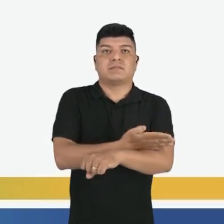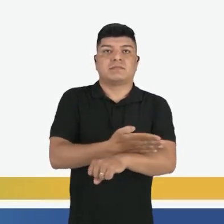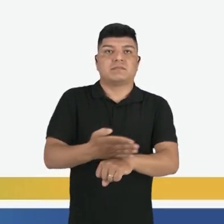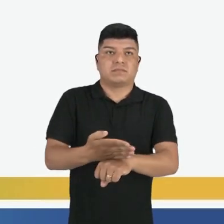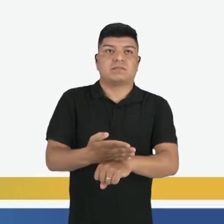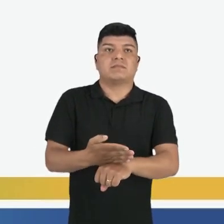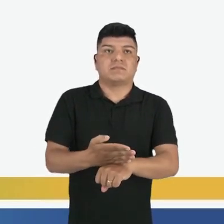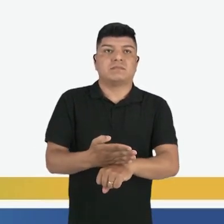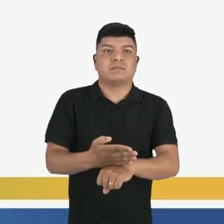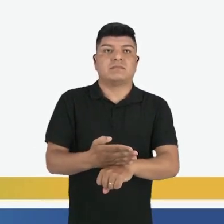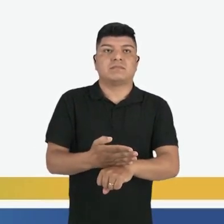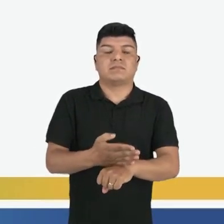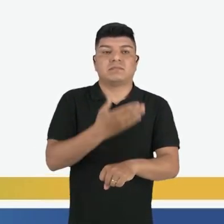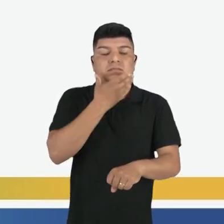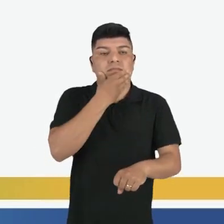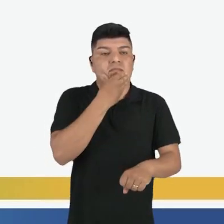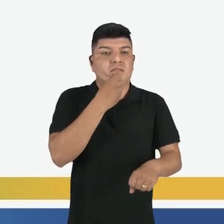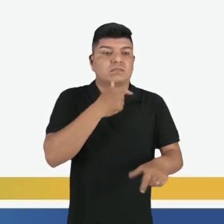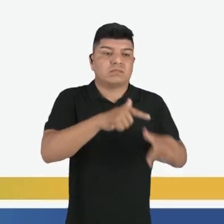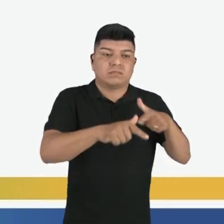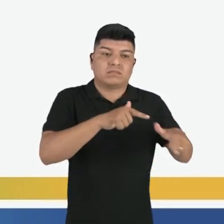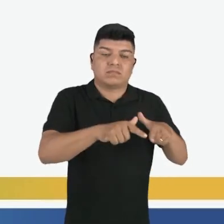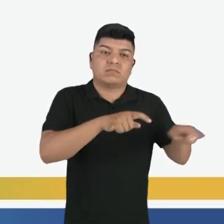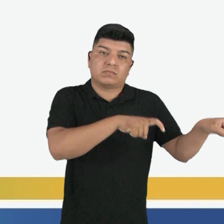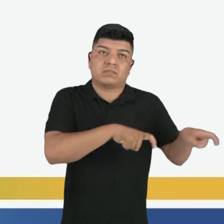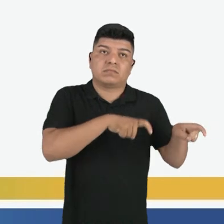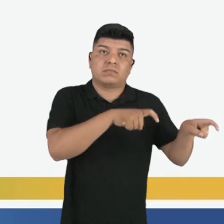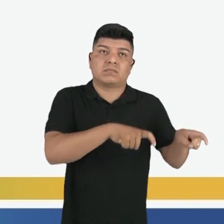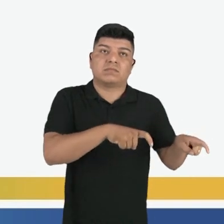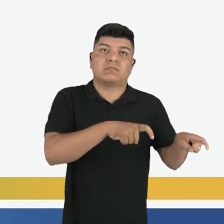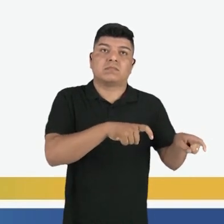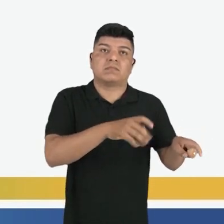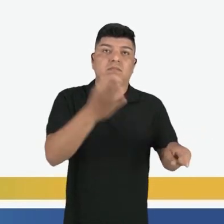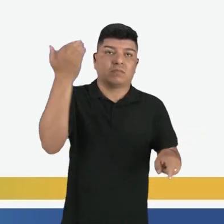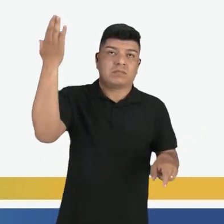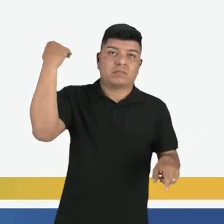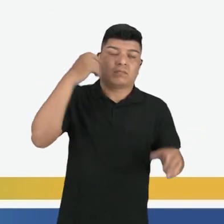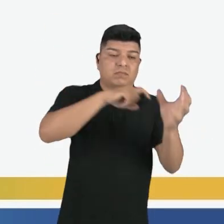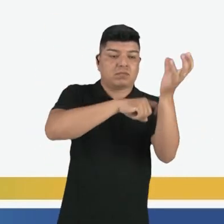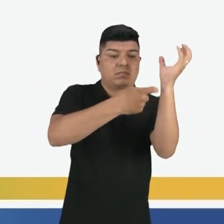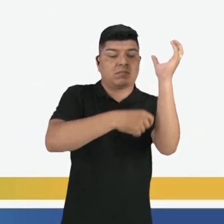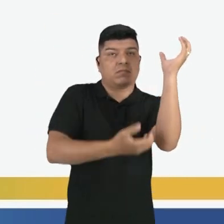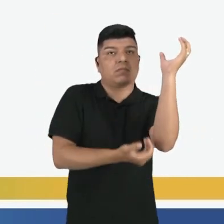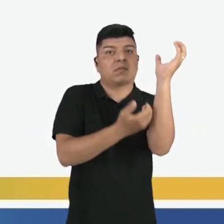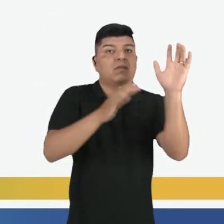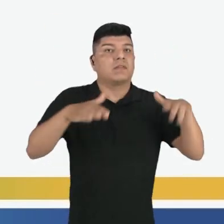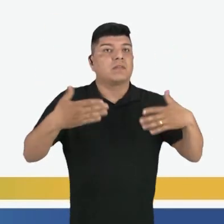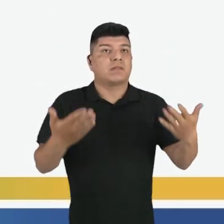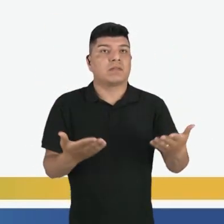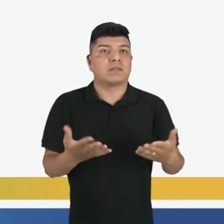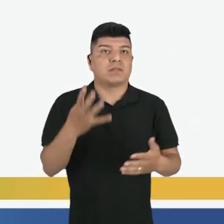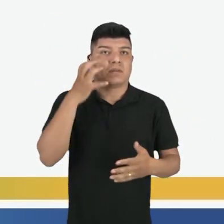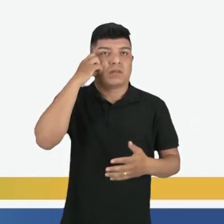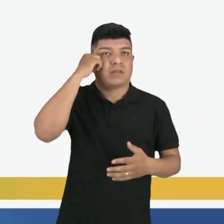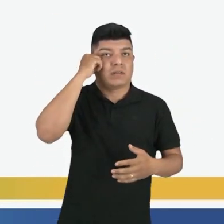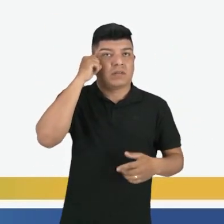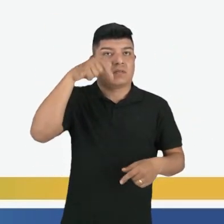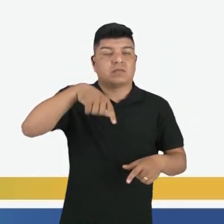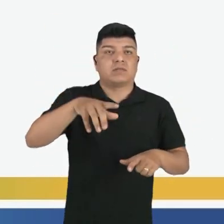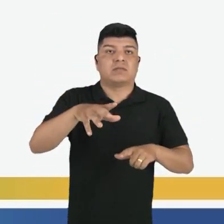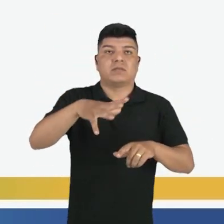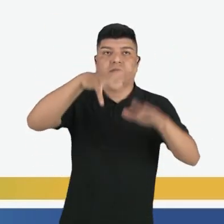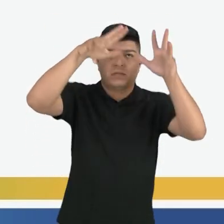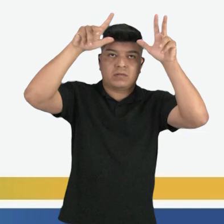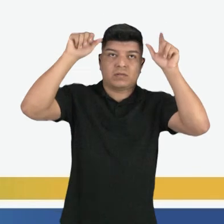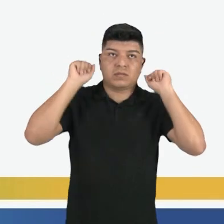costumes dos seringueiros no período áureo da borracha fazem parte da categoria, letra A, patrimônio arqueológico do